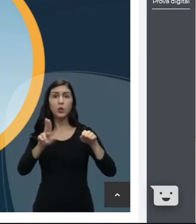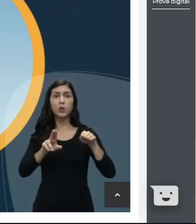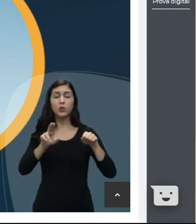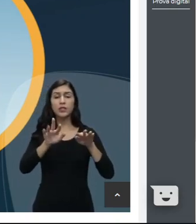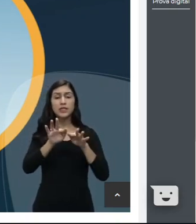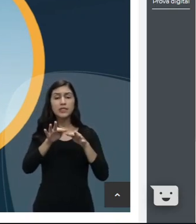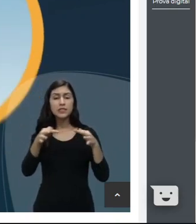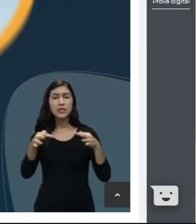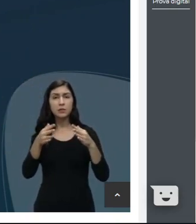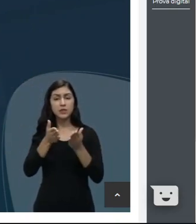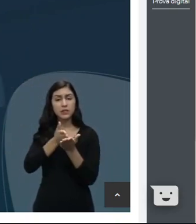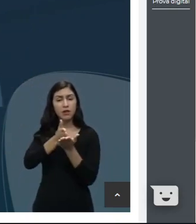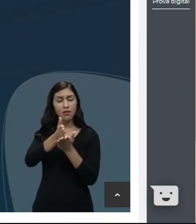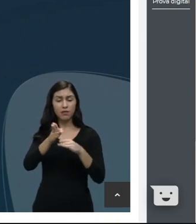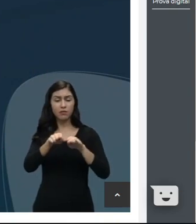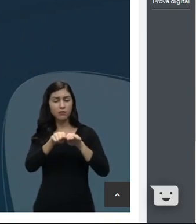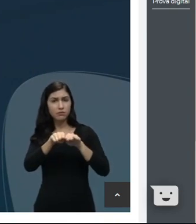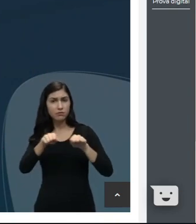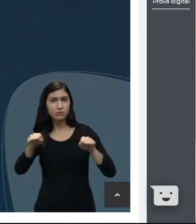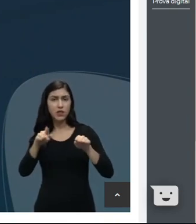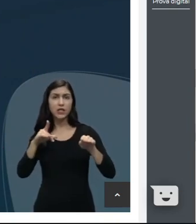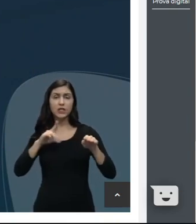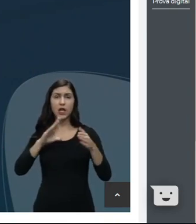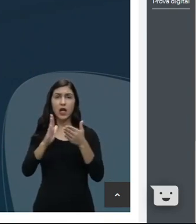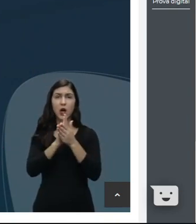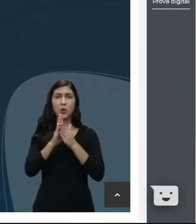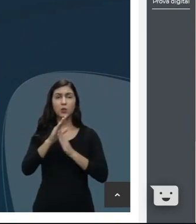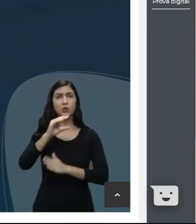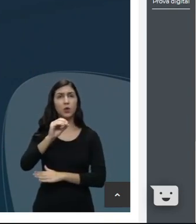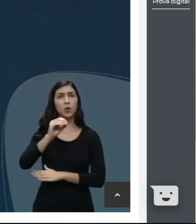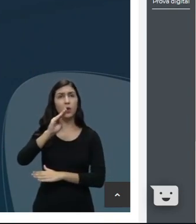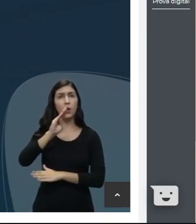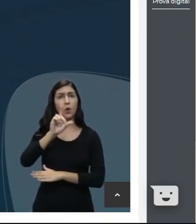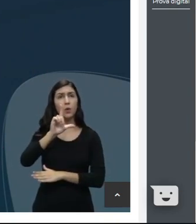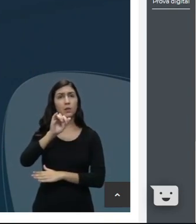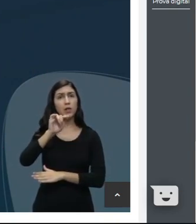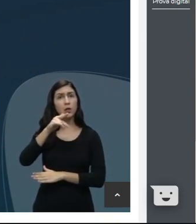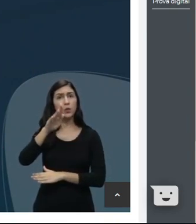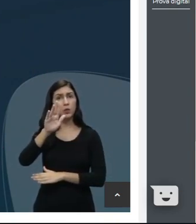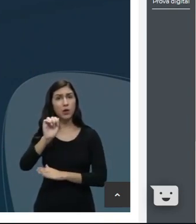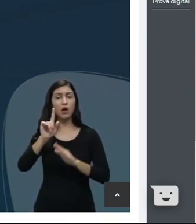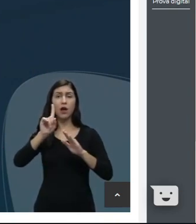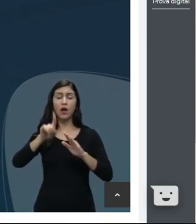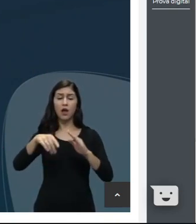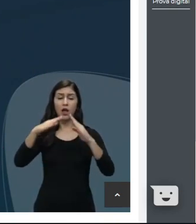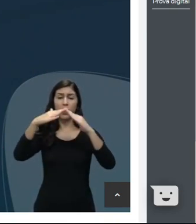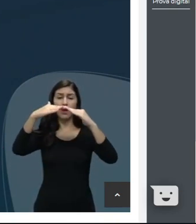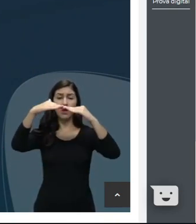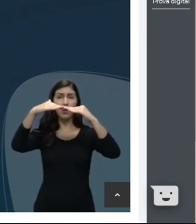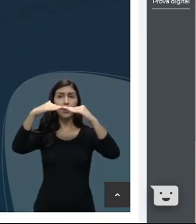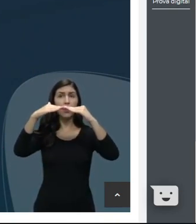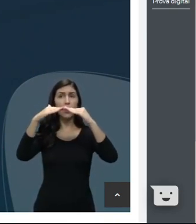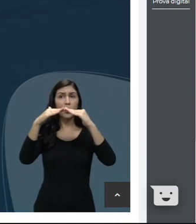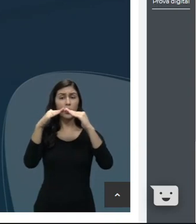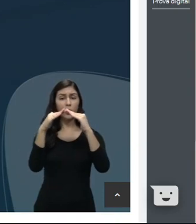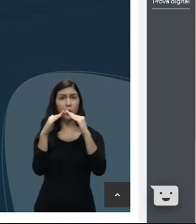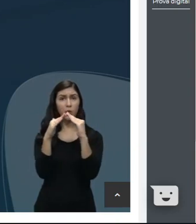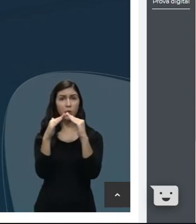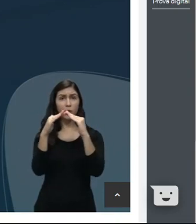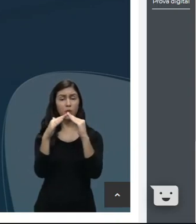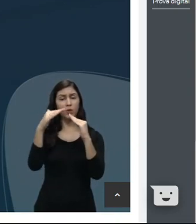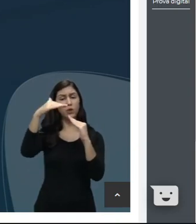simples reta. Também temos casos de flexão oblíqua, quando há momentos fletores atuando fora de um dos